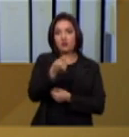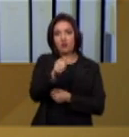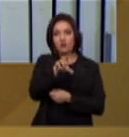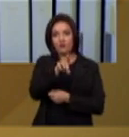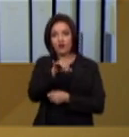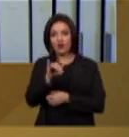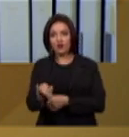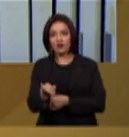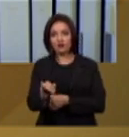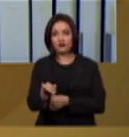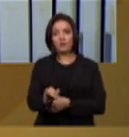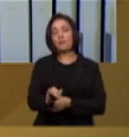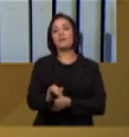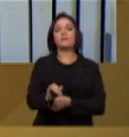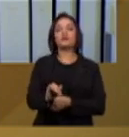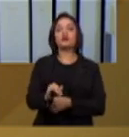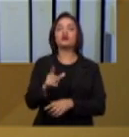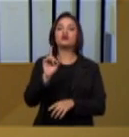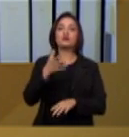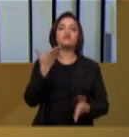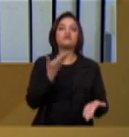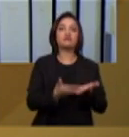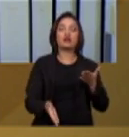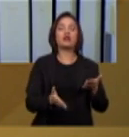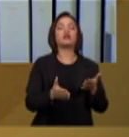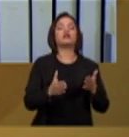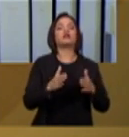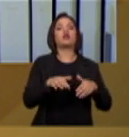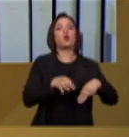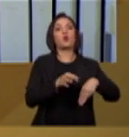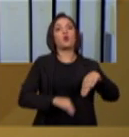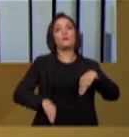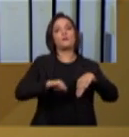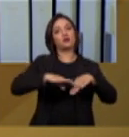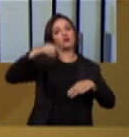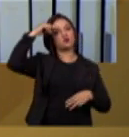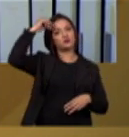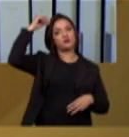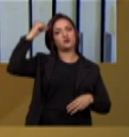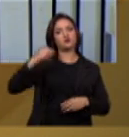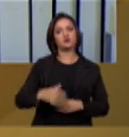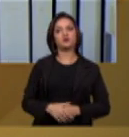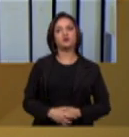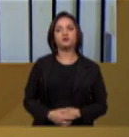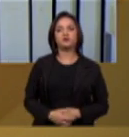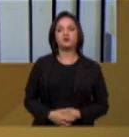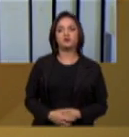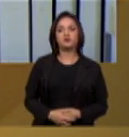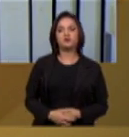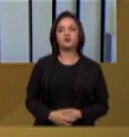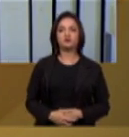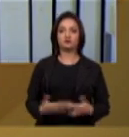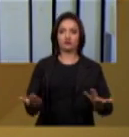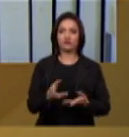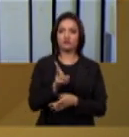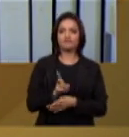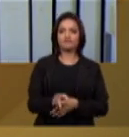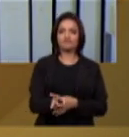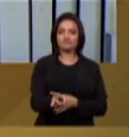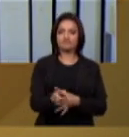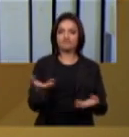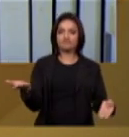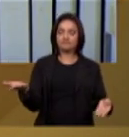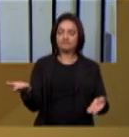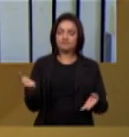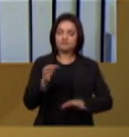dos votos proferidos, vencido o ministro Luiz Roberto Barroso. Agora, também para continuidade de